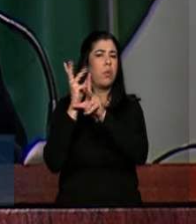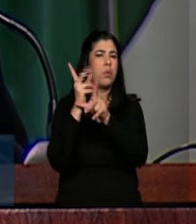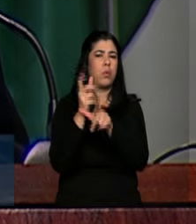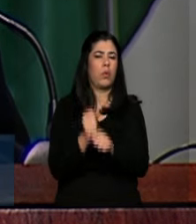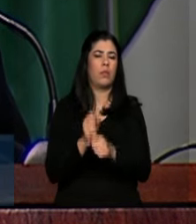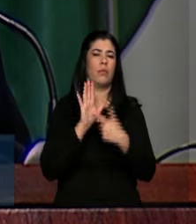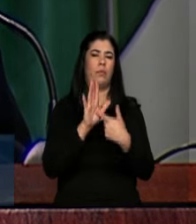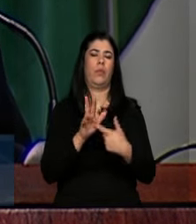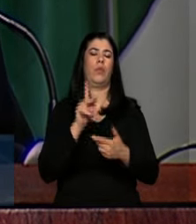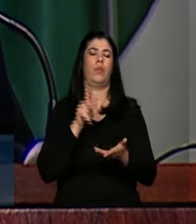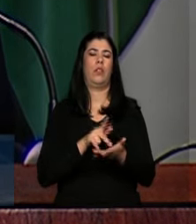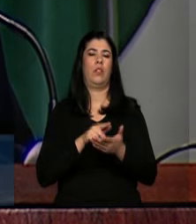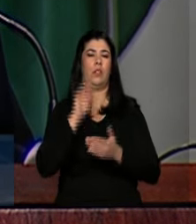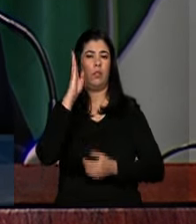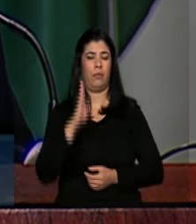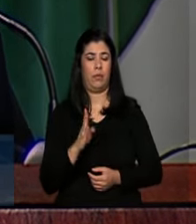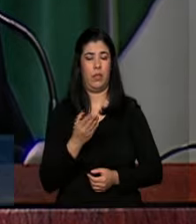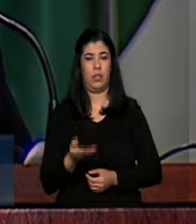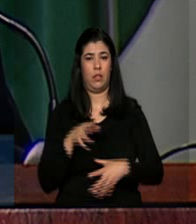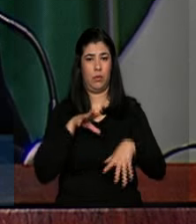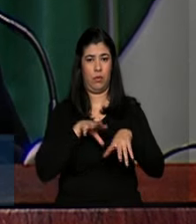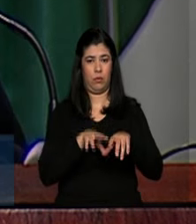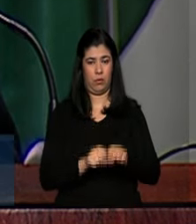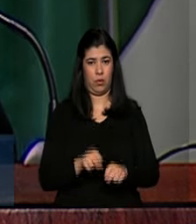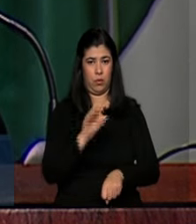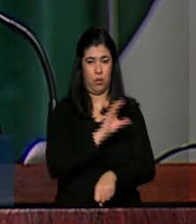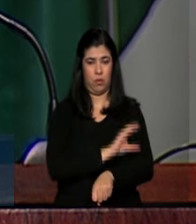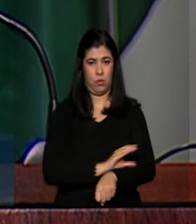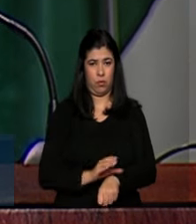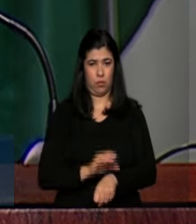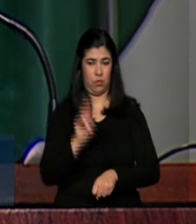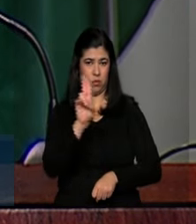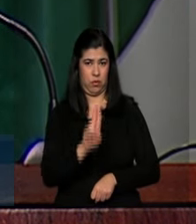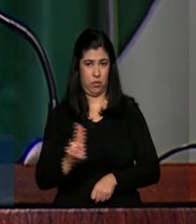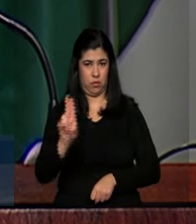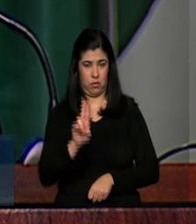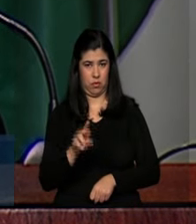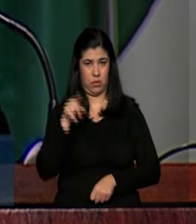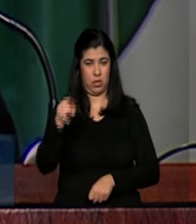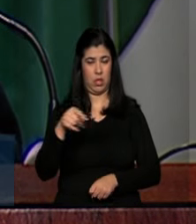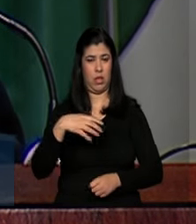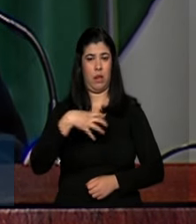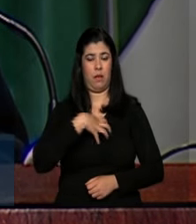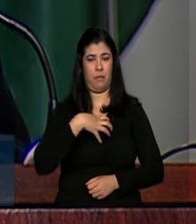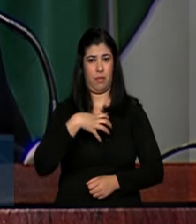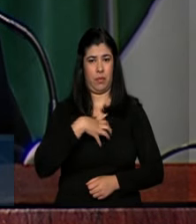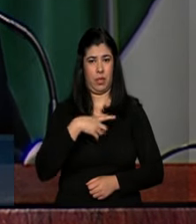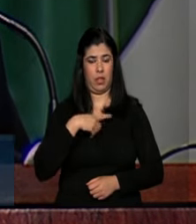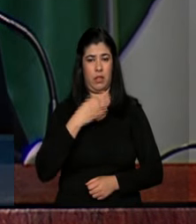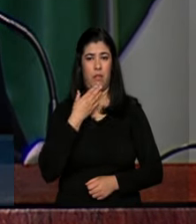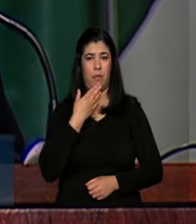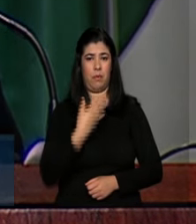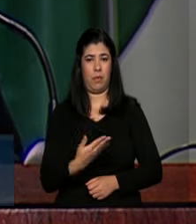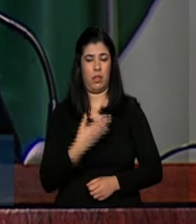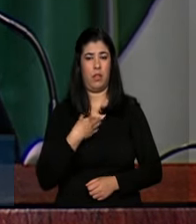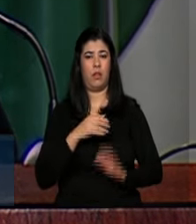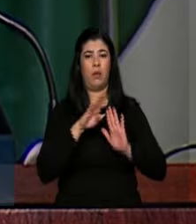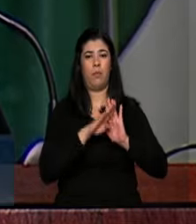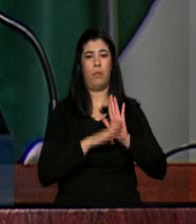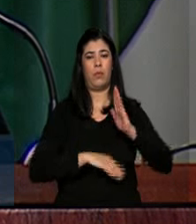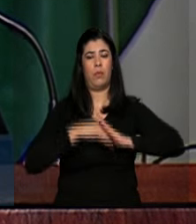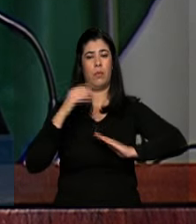de nossa realidade. Concluiu seu curso universitário no interior da Bahia, foi beneficiário do Programa de